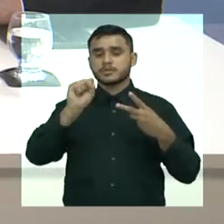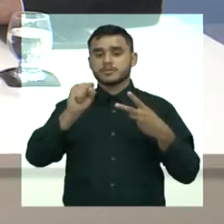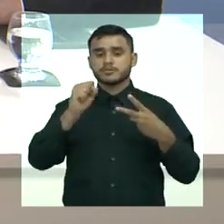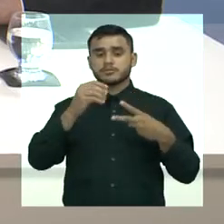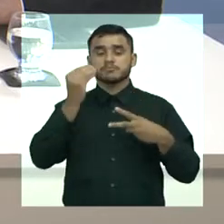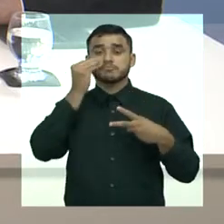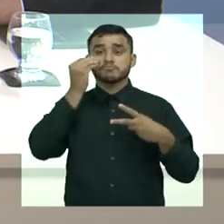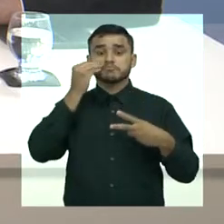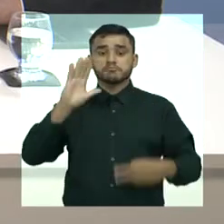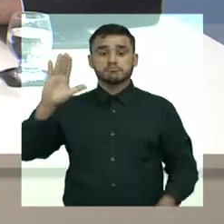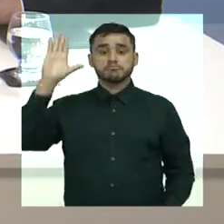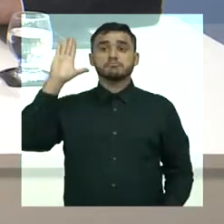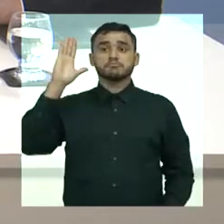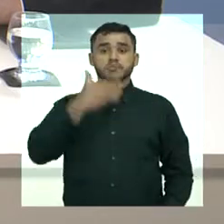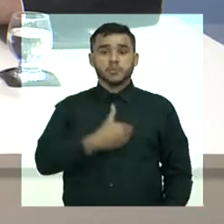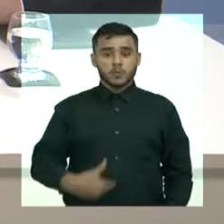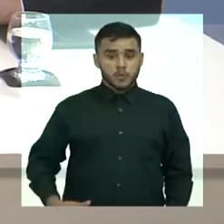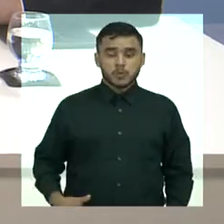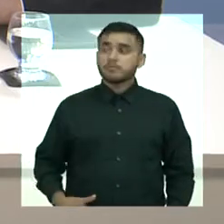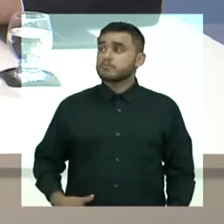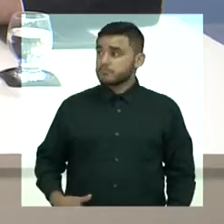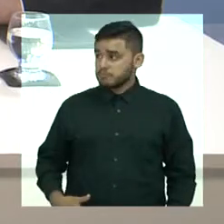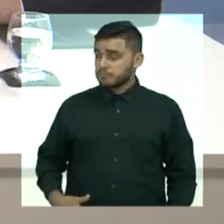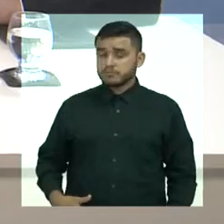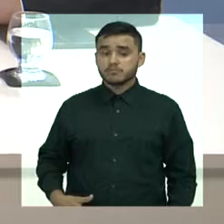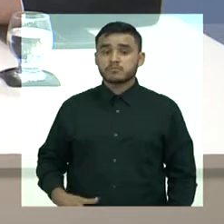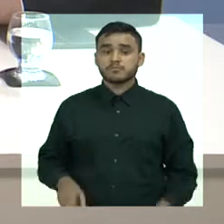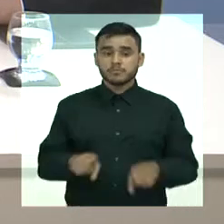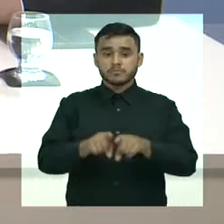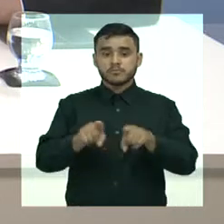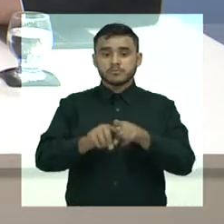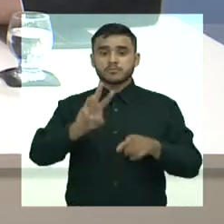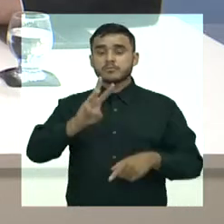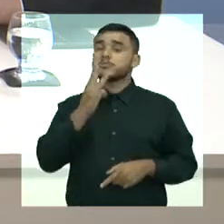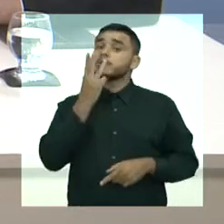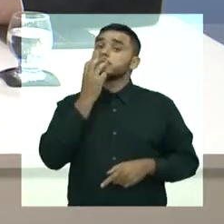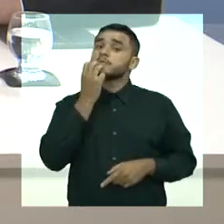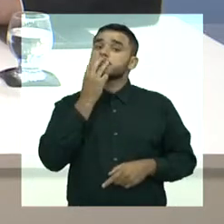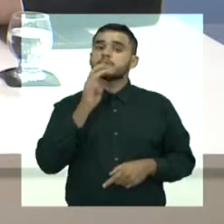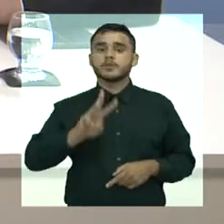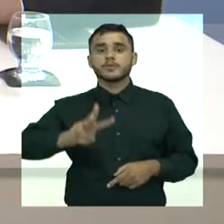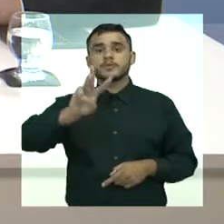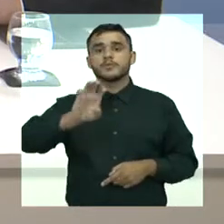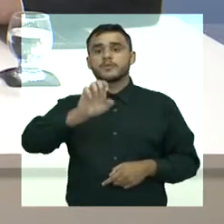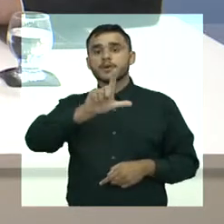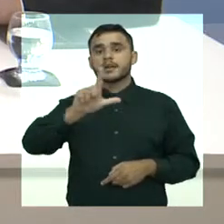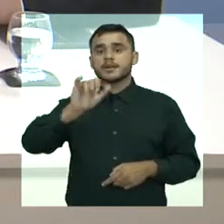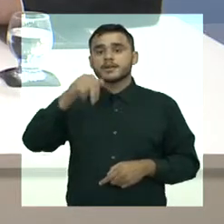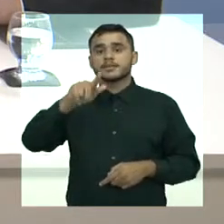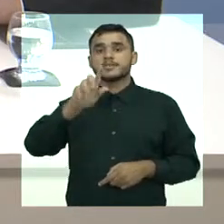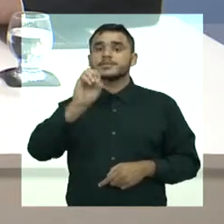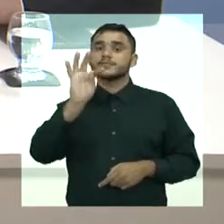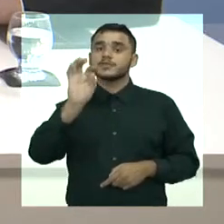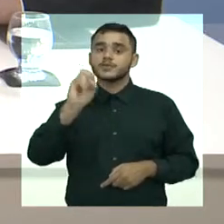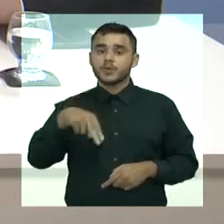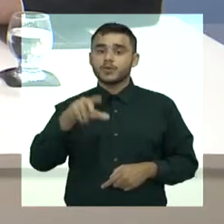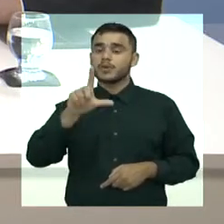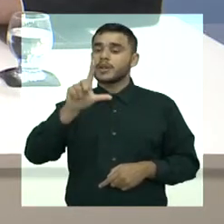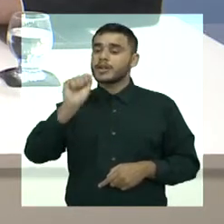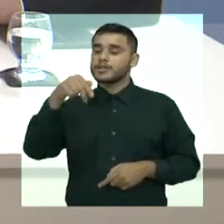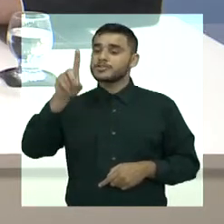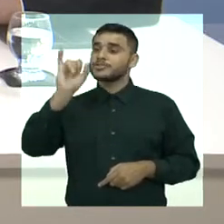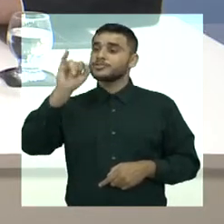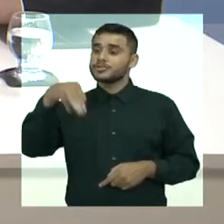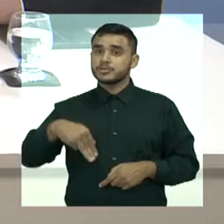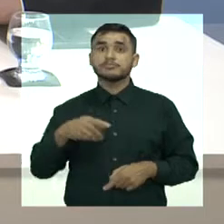o governo do Estado. Nosso querido Wellington Landim, saudoso Wellington Landim também, né? Quer dizer, é realmente um cargo